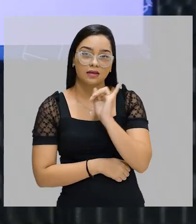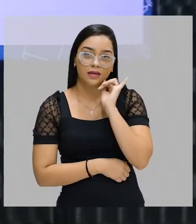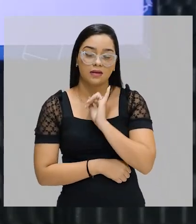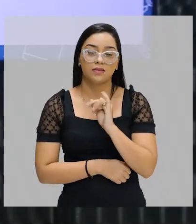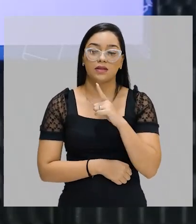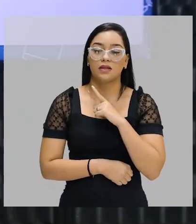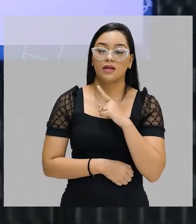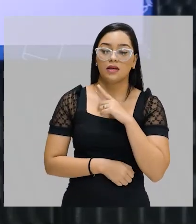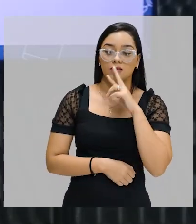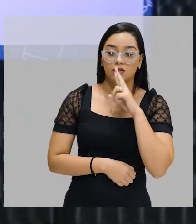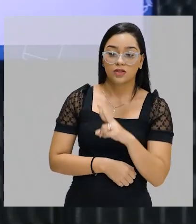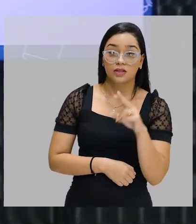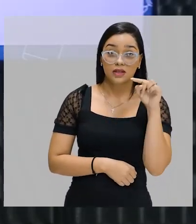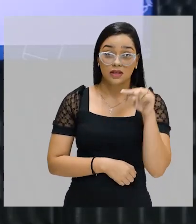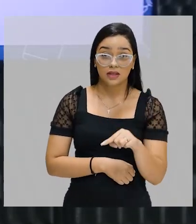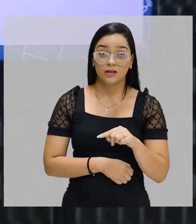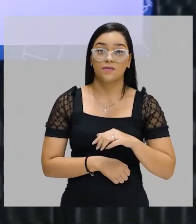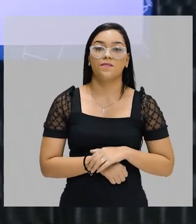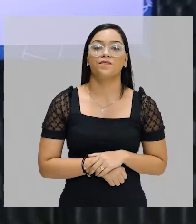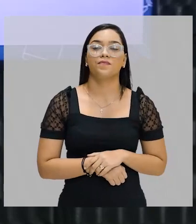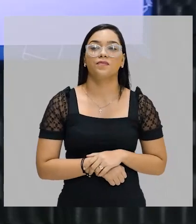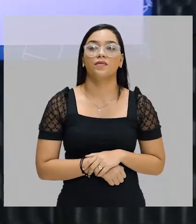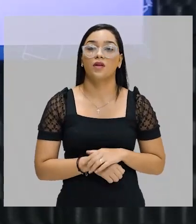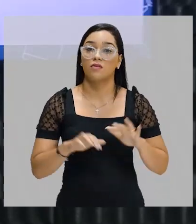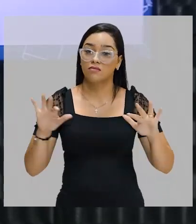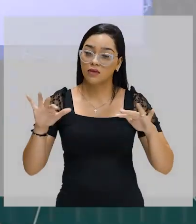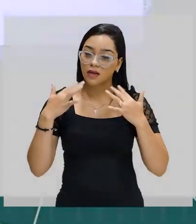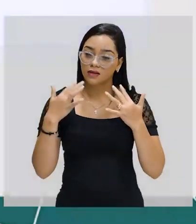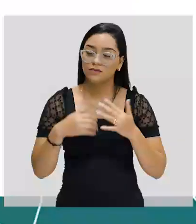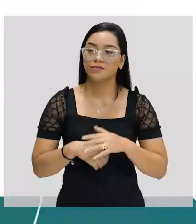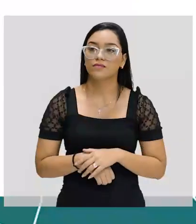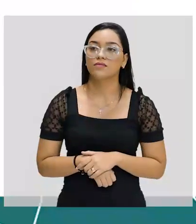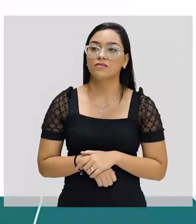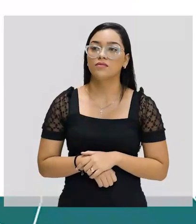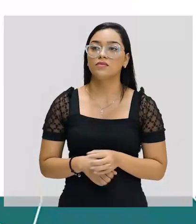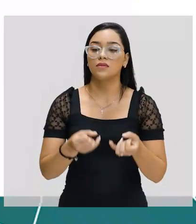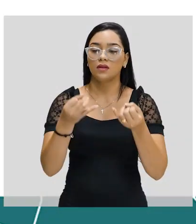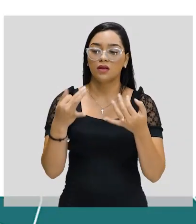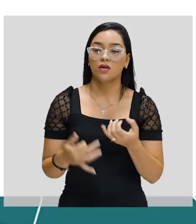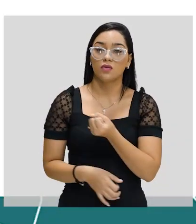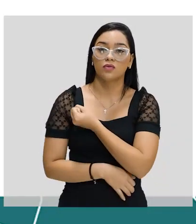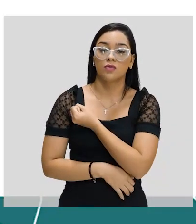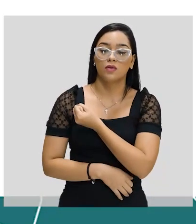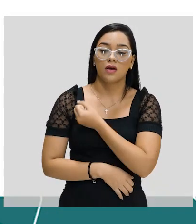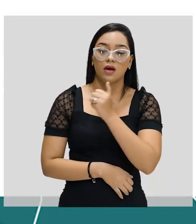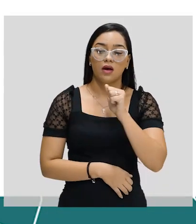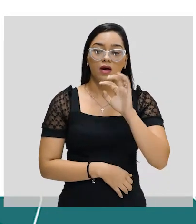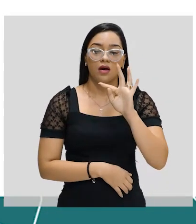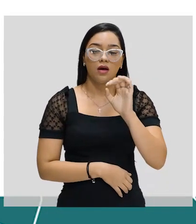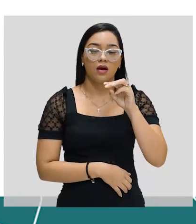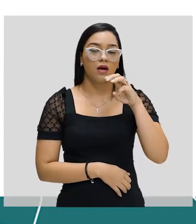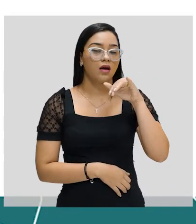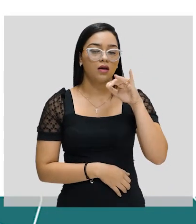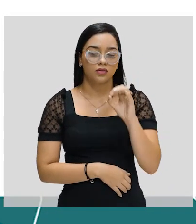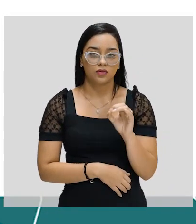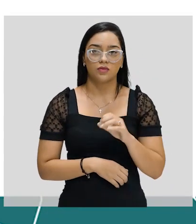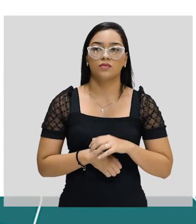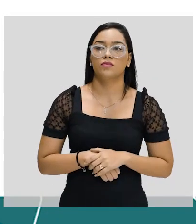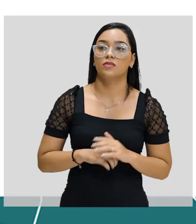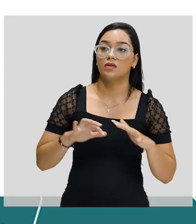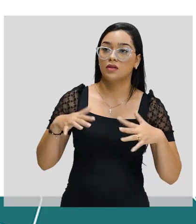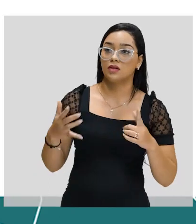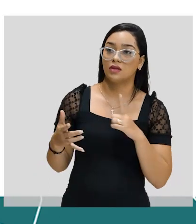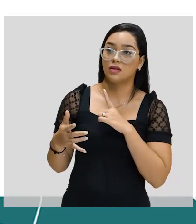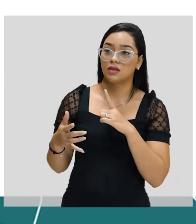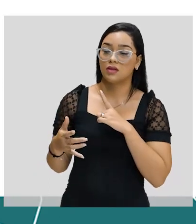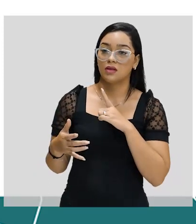serão respondidas aqui, ok? Então vamos lá, ligadinho. Então vamos começar com o número atômico, certo? Então por meio do